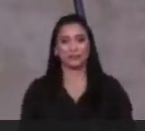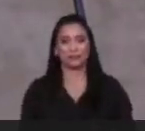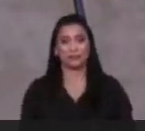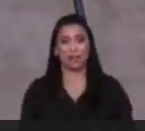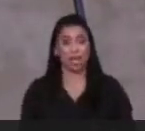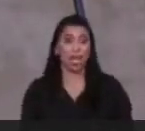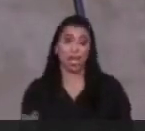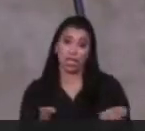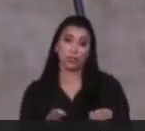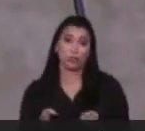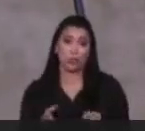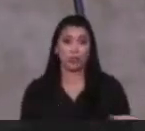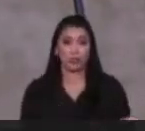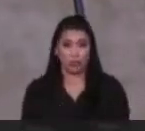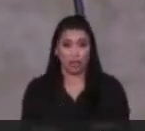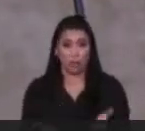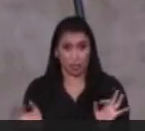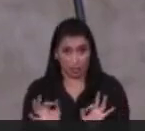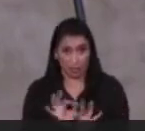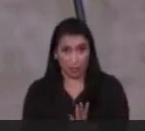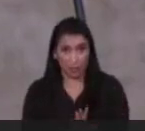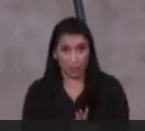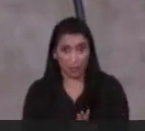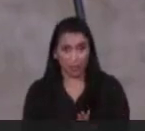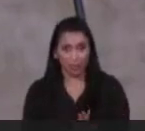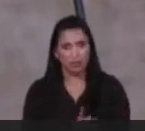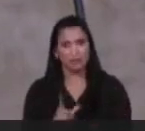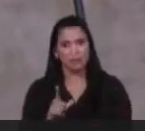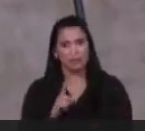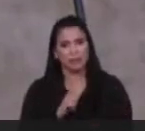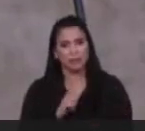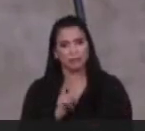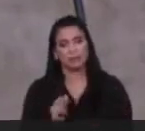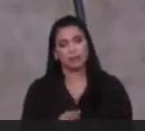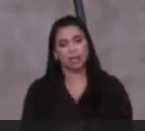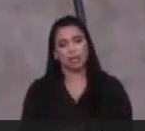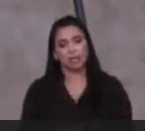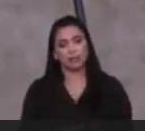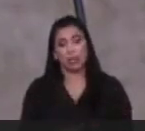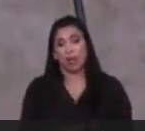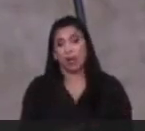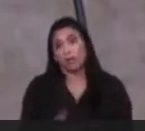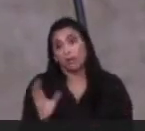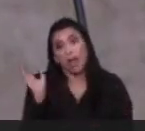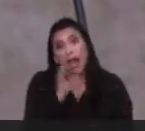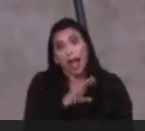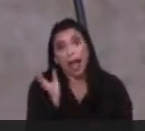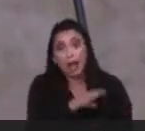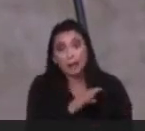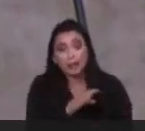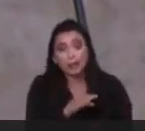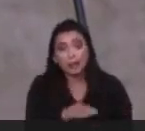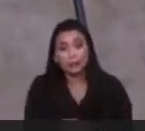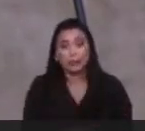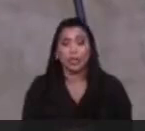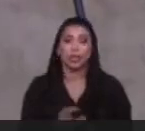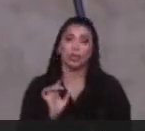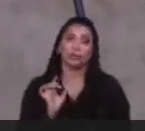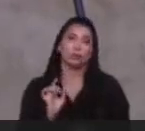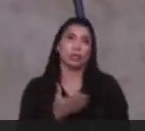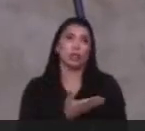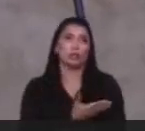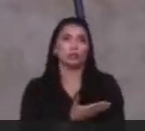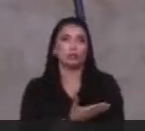Esse ciclo que ora termina, embora mais breve do que de